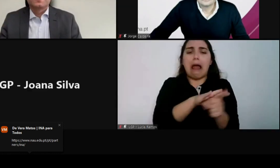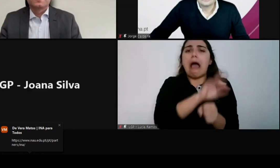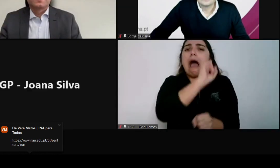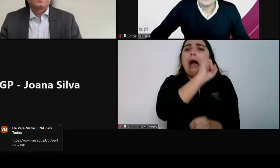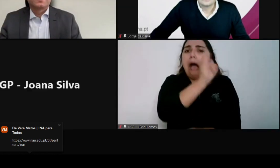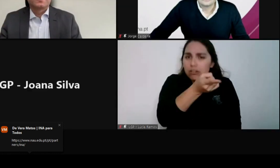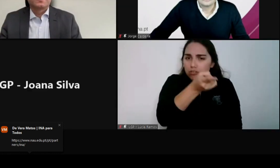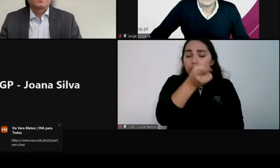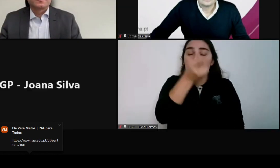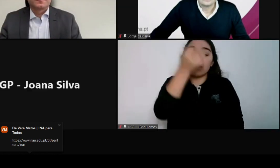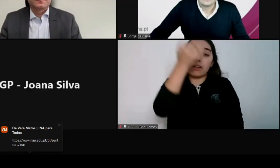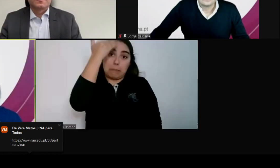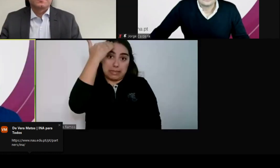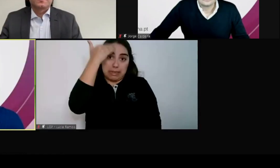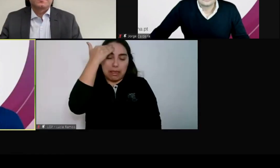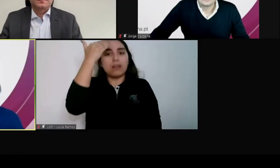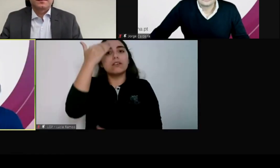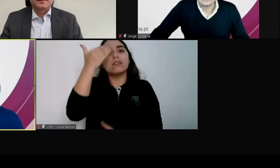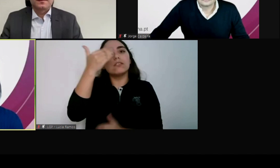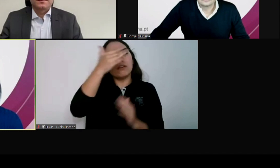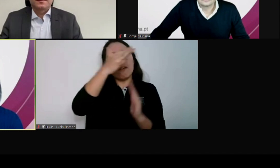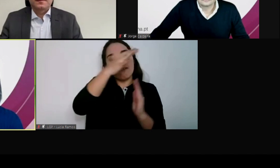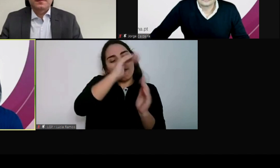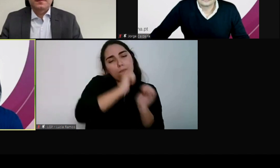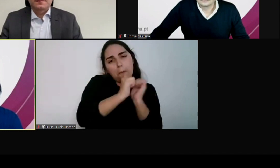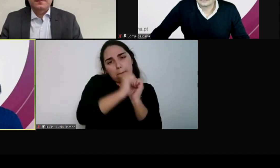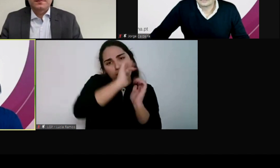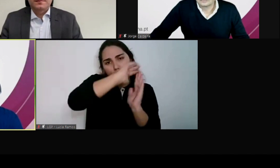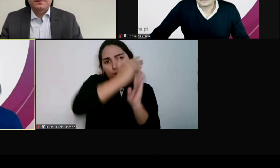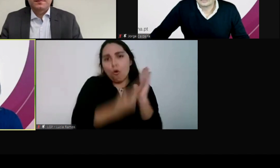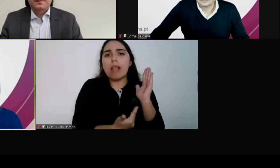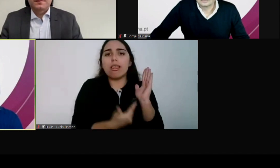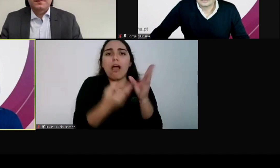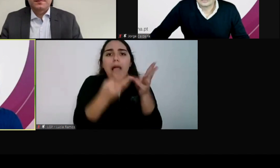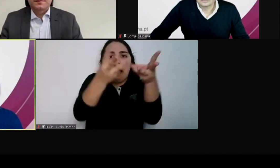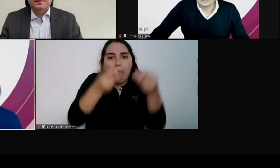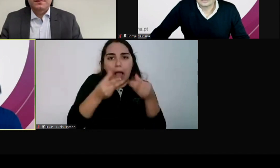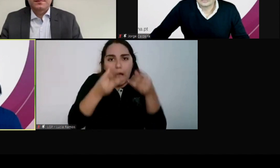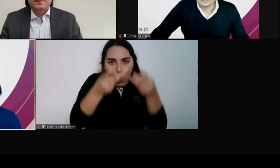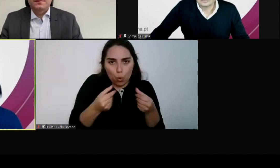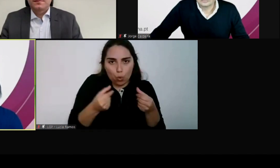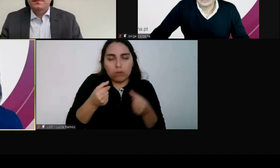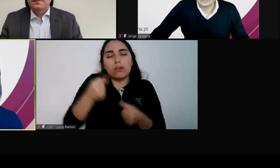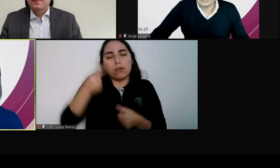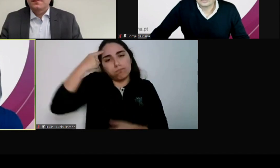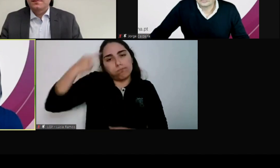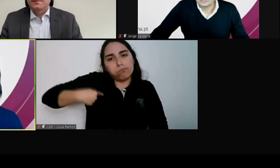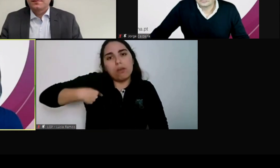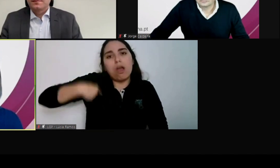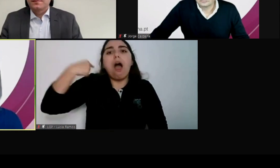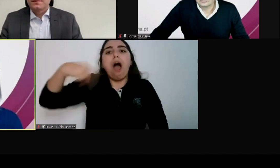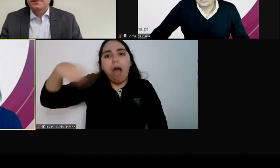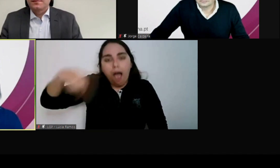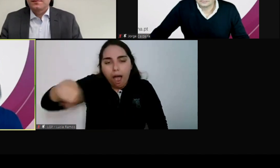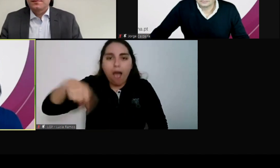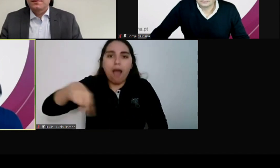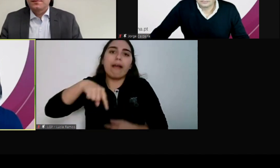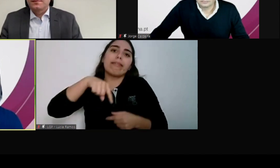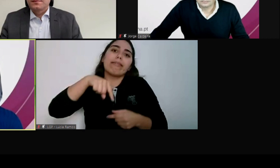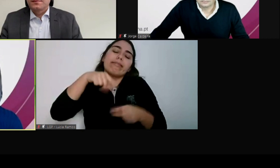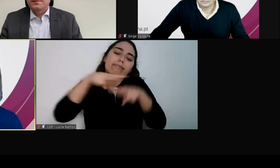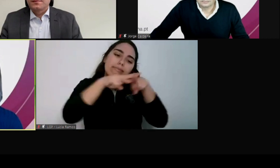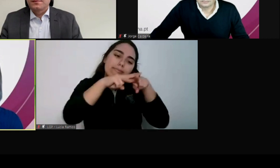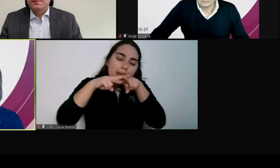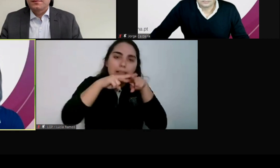cálculo. É verdade que há outras formas mais sofisticadas e outros softwares para fazer análise de dados e transformar dados